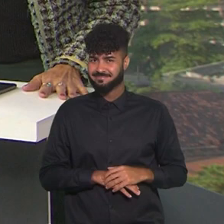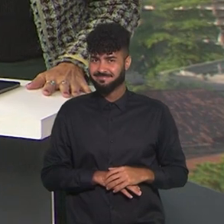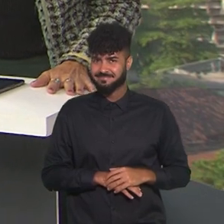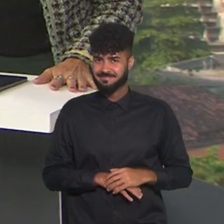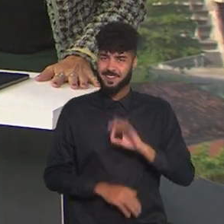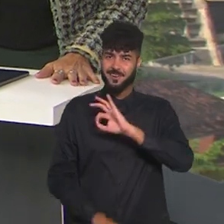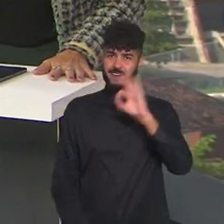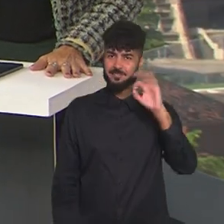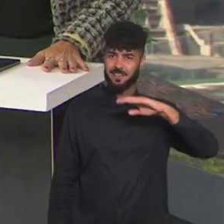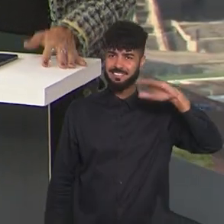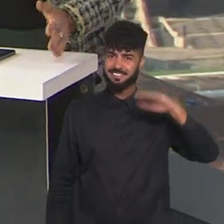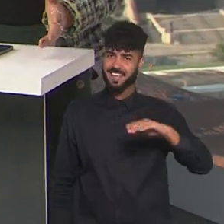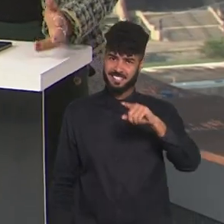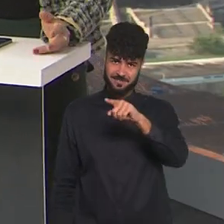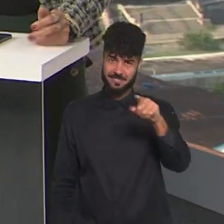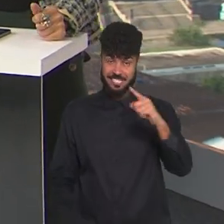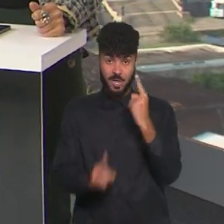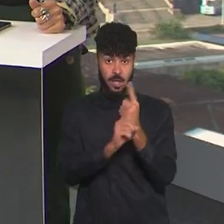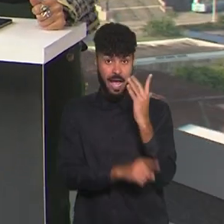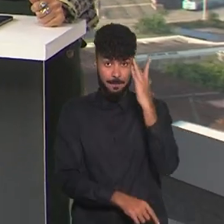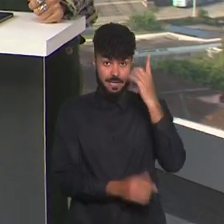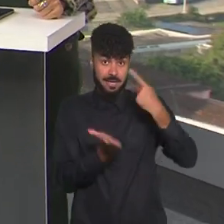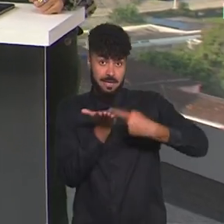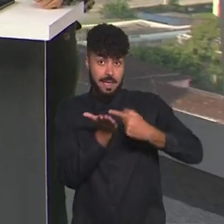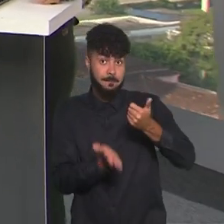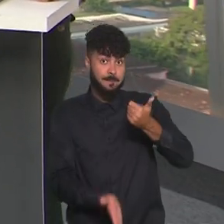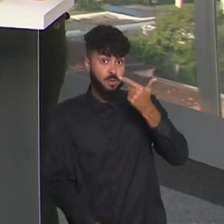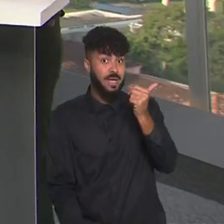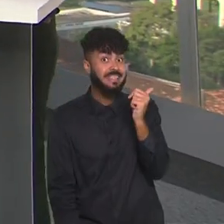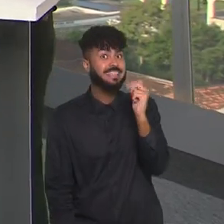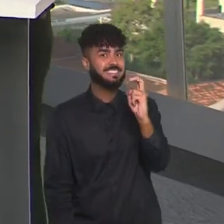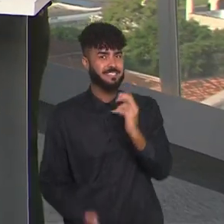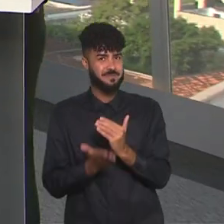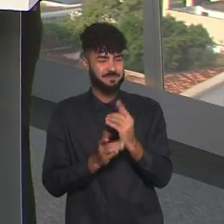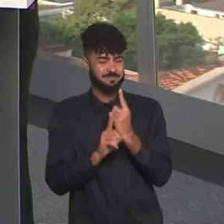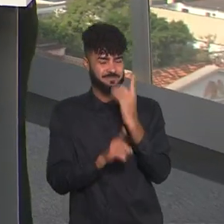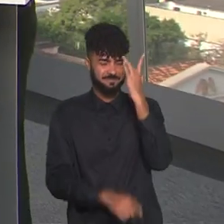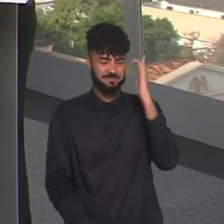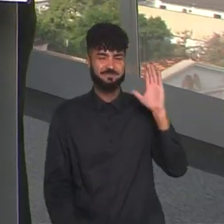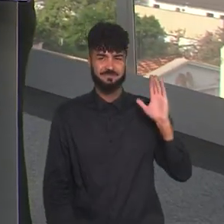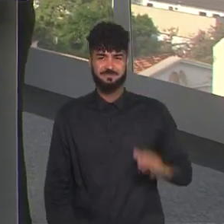Uma ótima tarde para você. A gente se encontra aqui amanhã a partir do 12:15. Até lá!